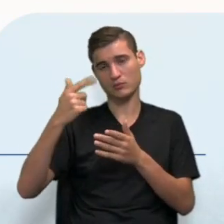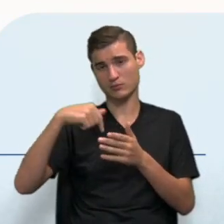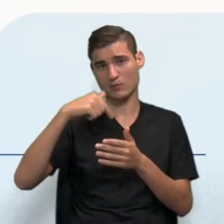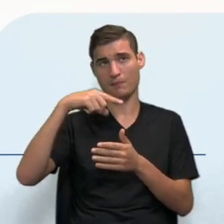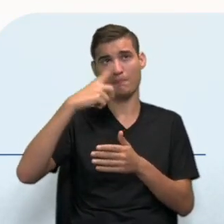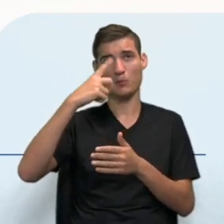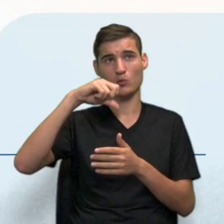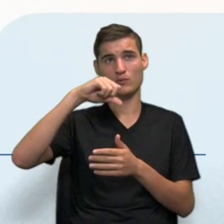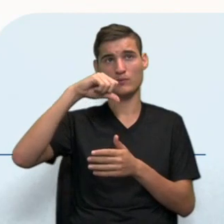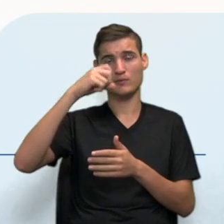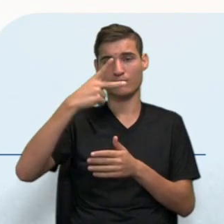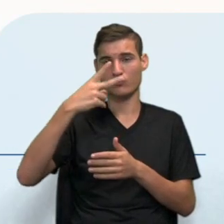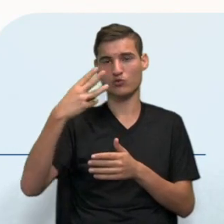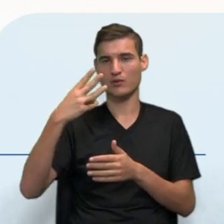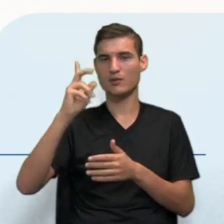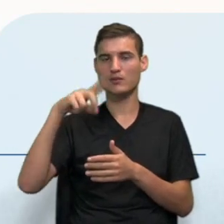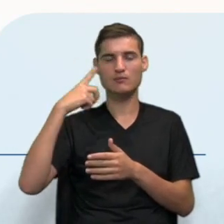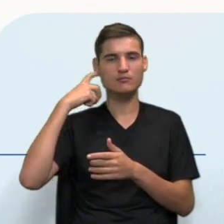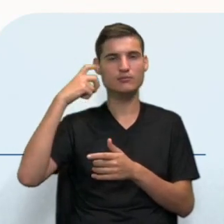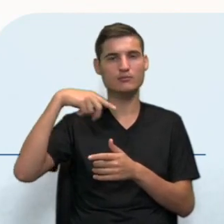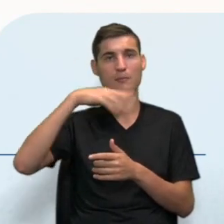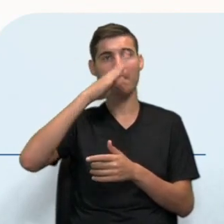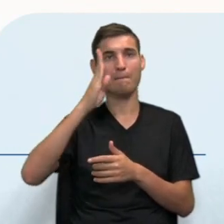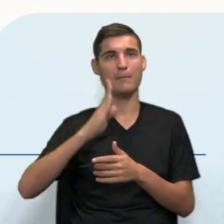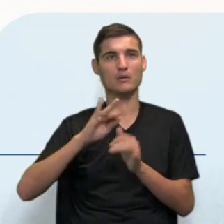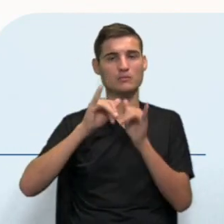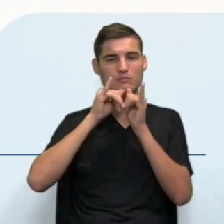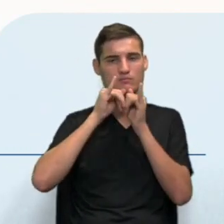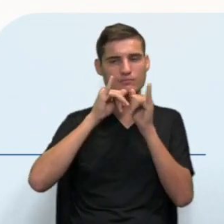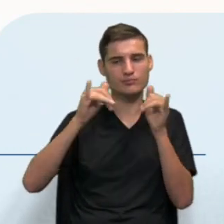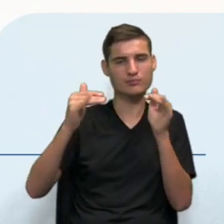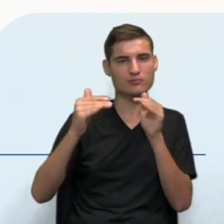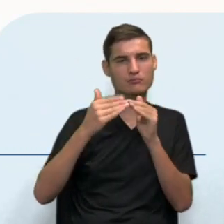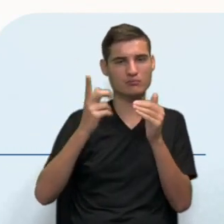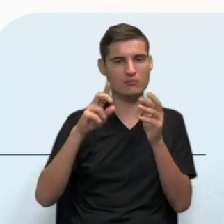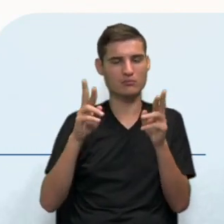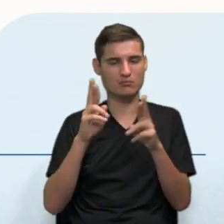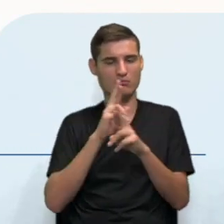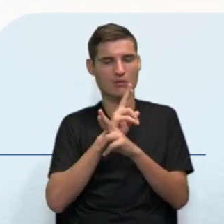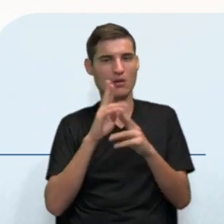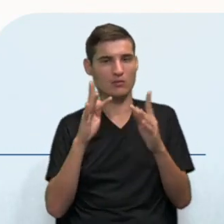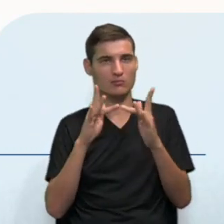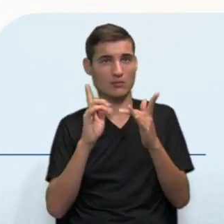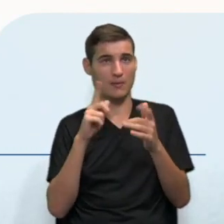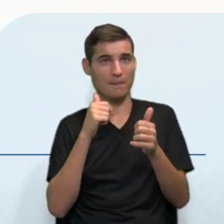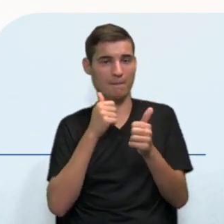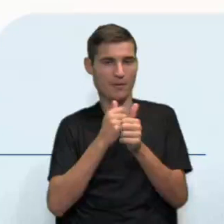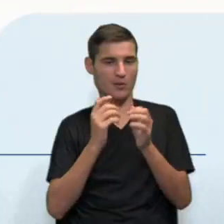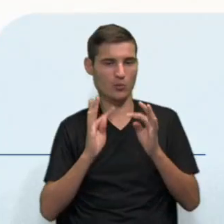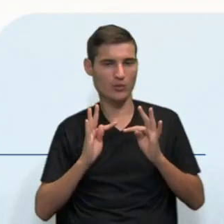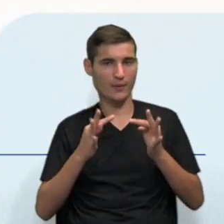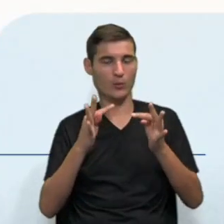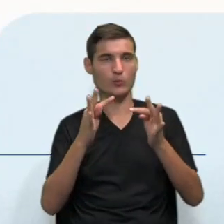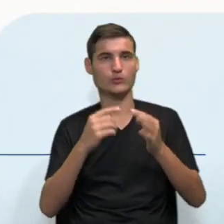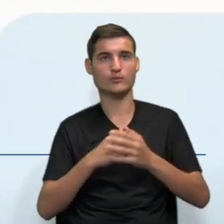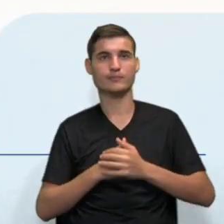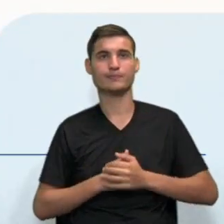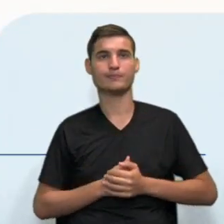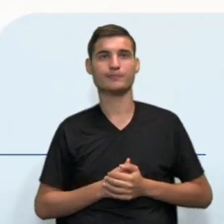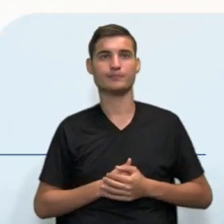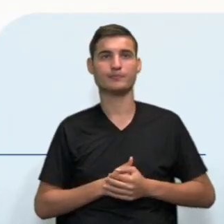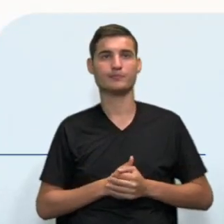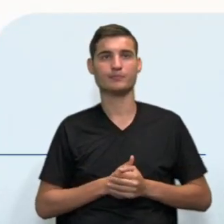1923, teve a primeira transmissão de rádio aqui no Brasil. Então, estávamos relativamente perto da tecnologia.